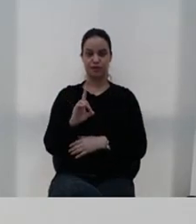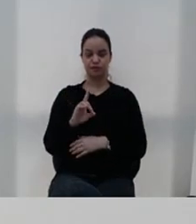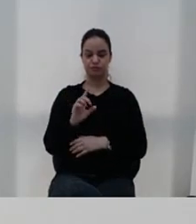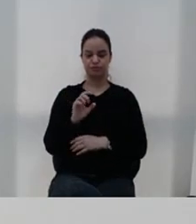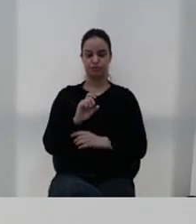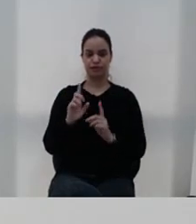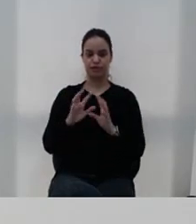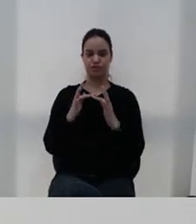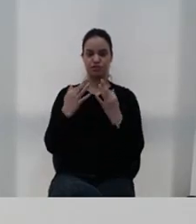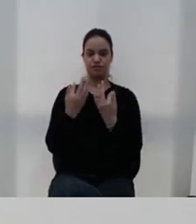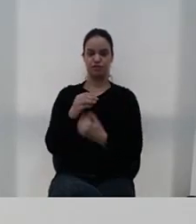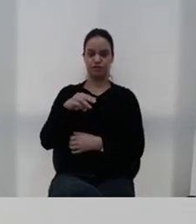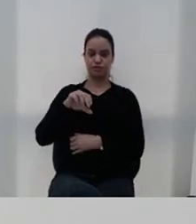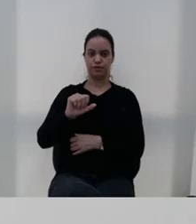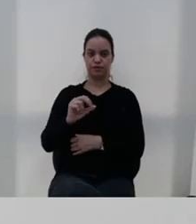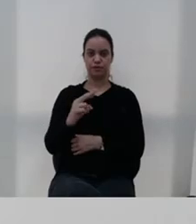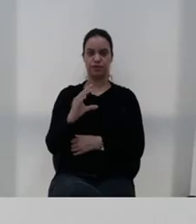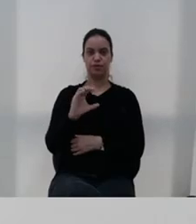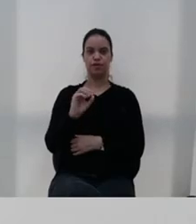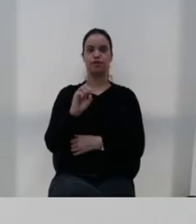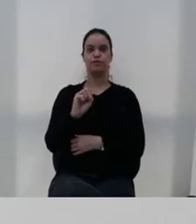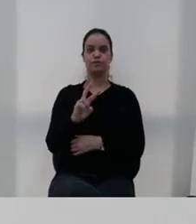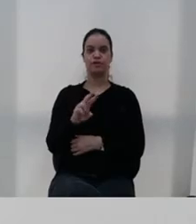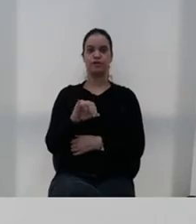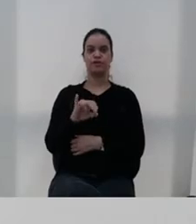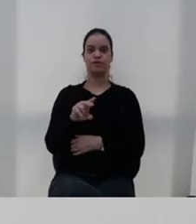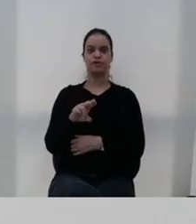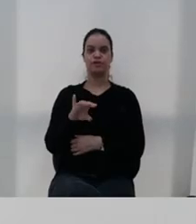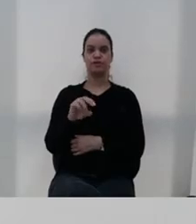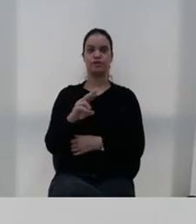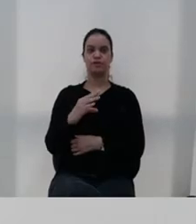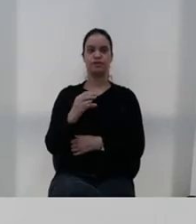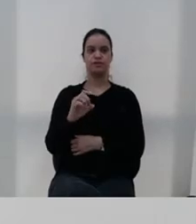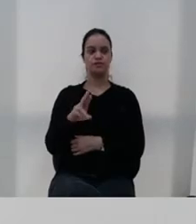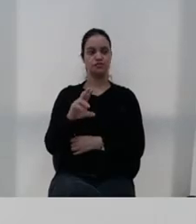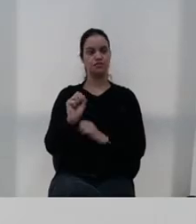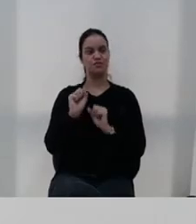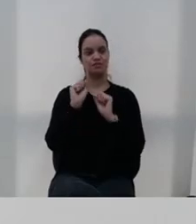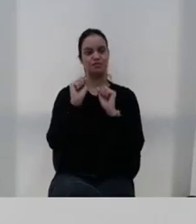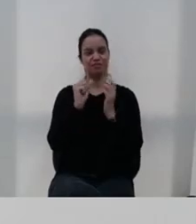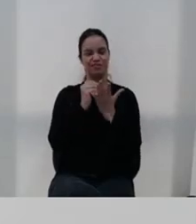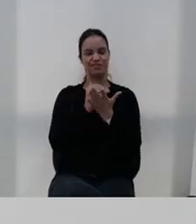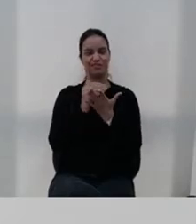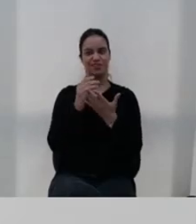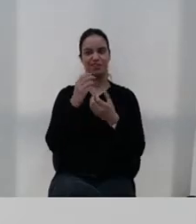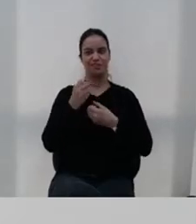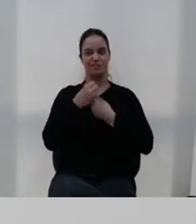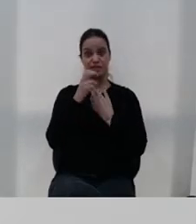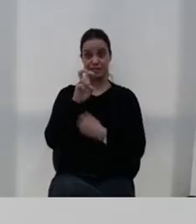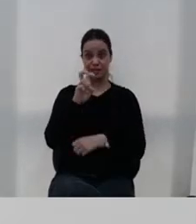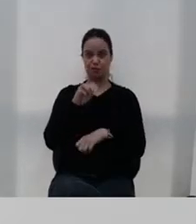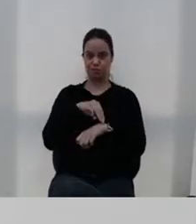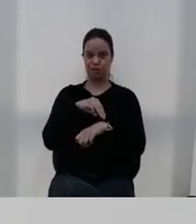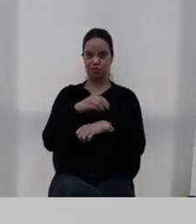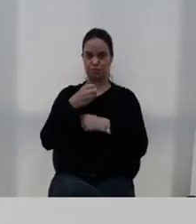Família, Marcos Vinícius Manso Lopes. Bom dia, seja muito bem-vindo, tem a palavra pelo prazo regimental de 5